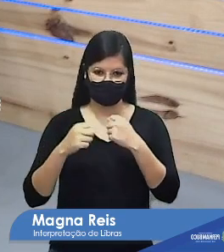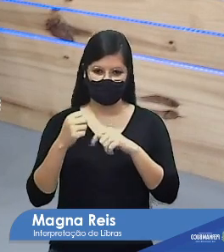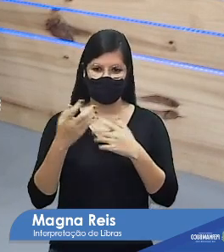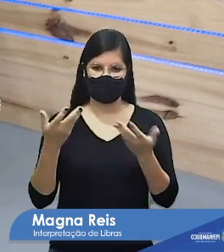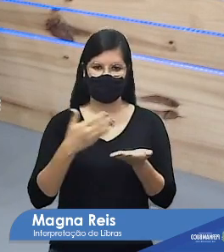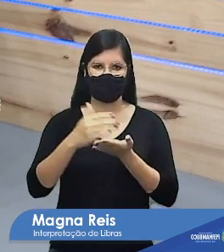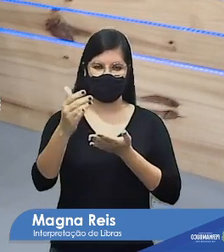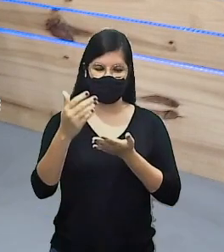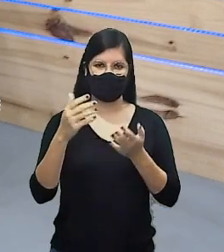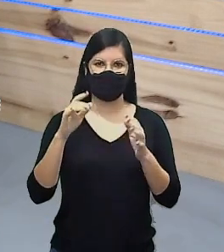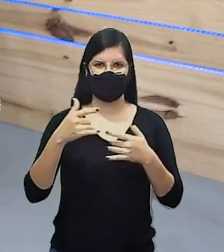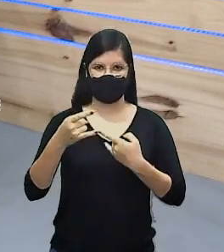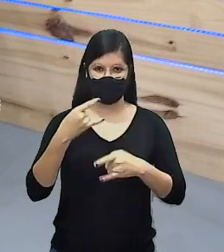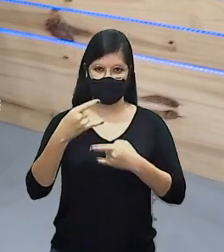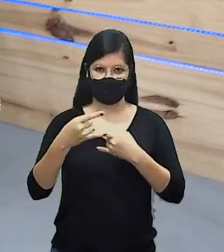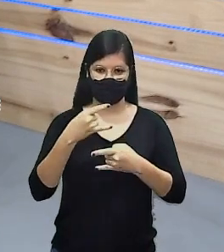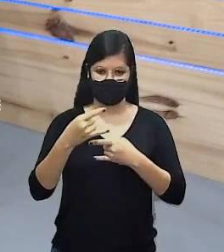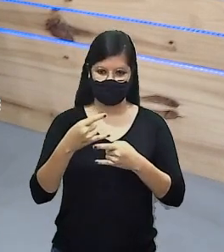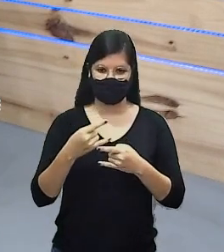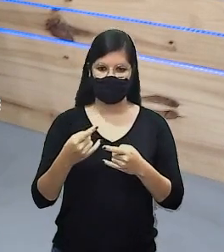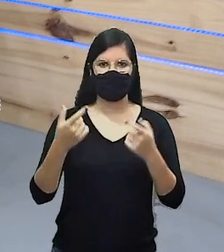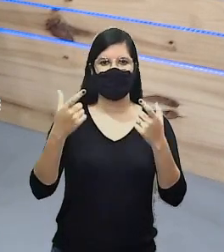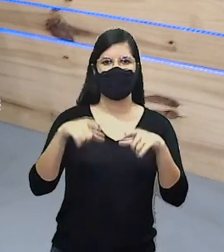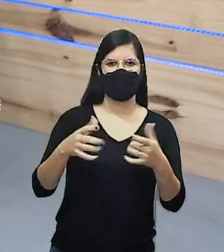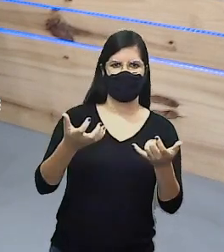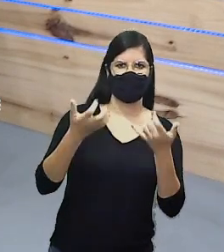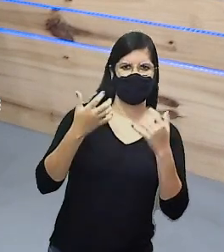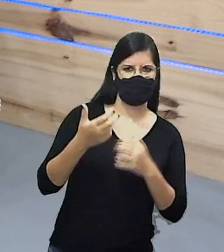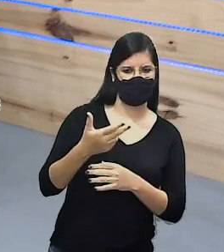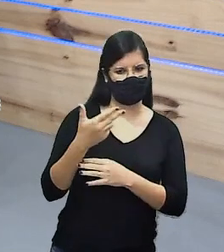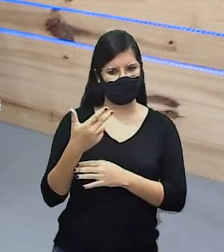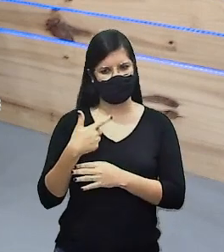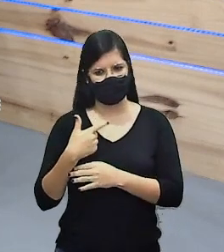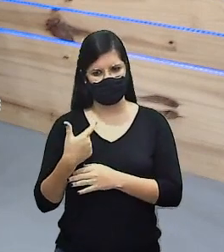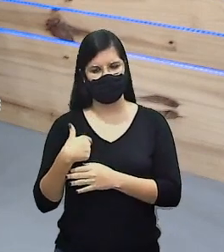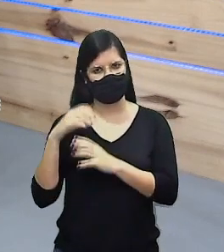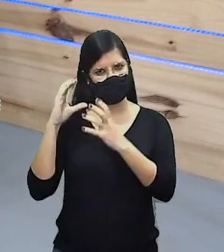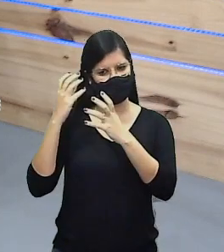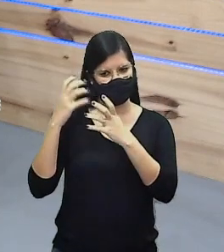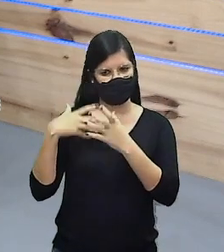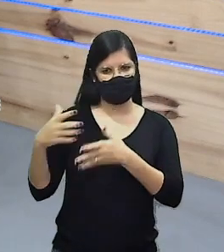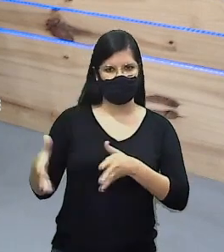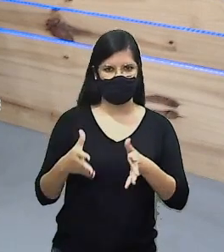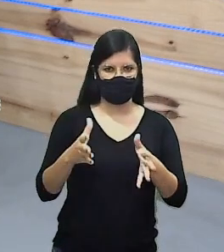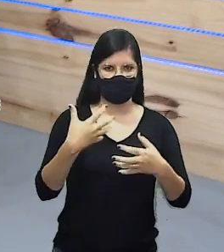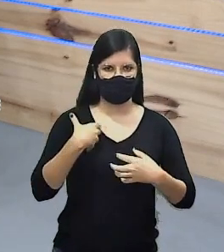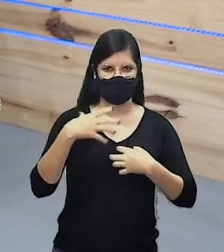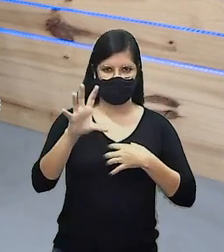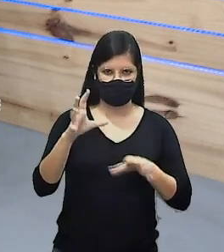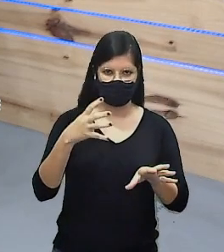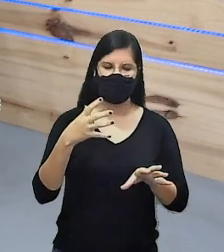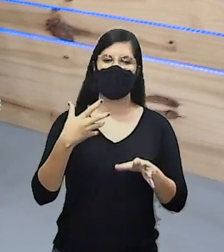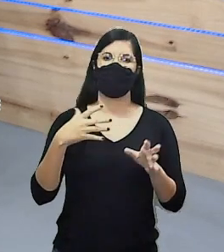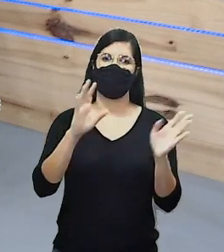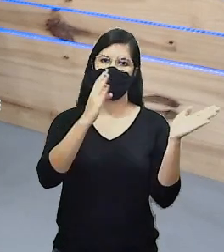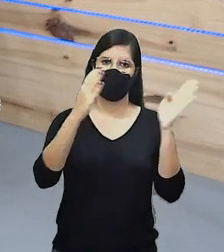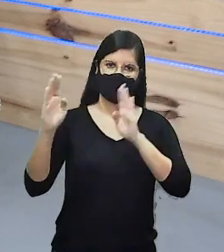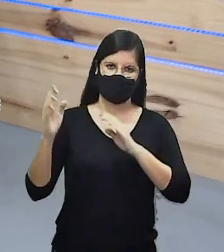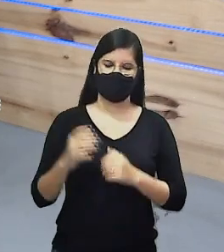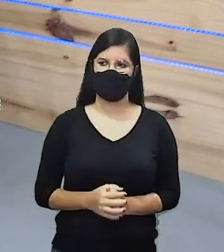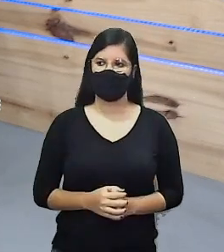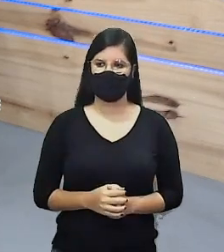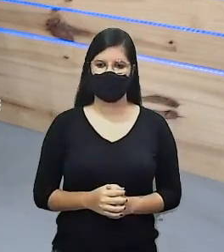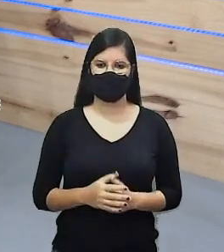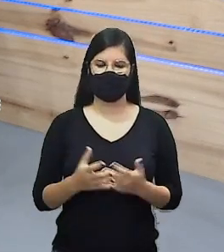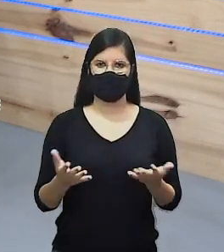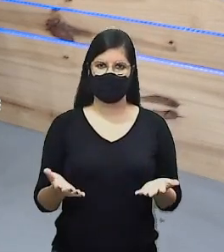a nossa live Onde Queres Revólver, Sou Coqueiro, Caminhos para a Empatia na Biblioteca. E